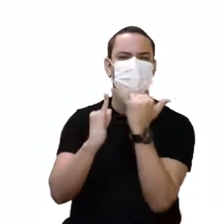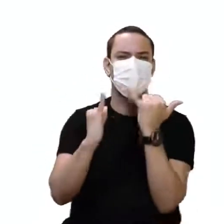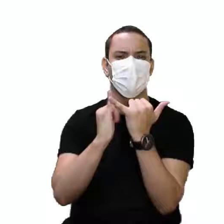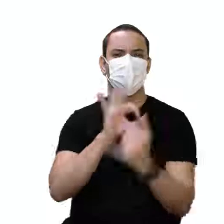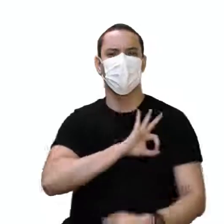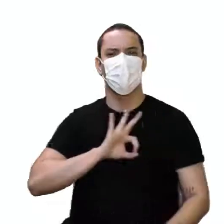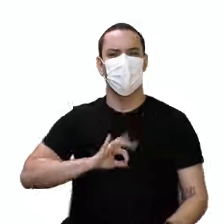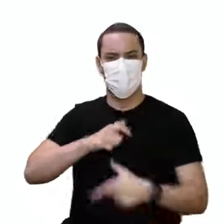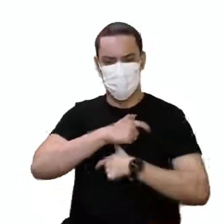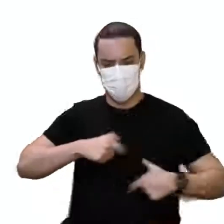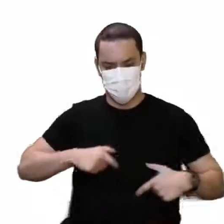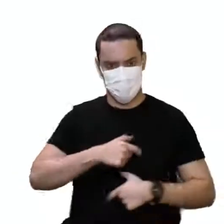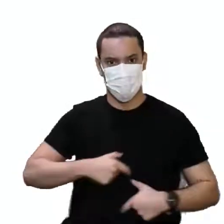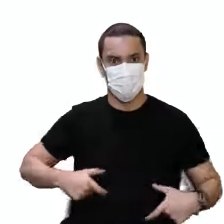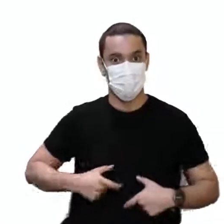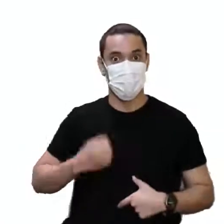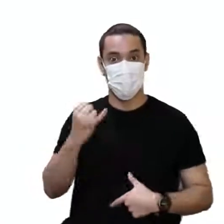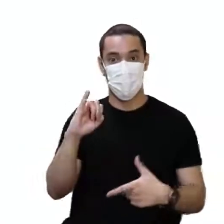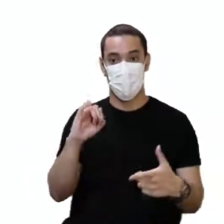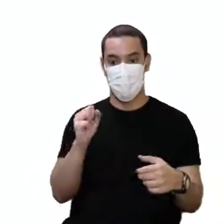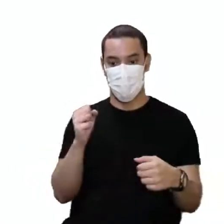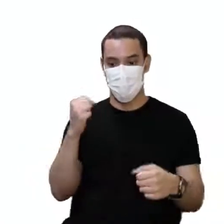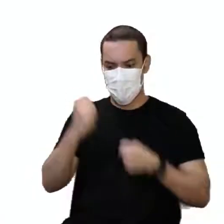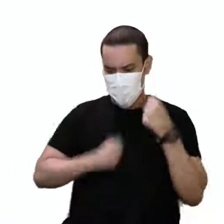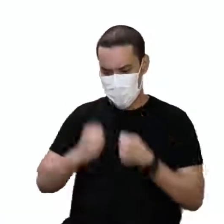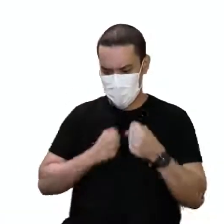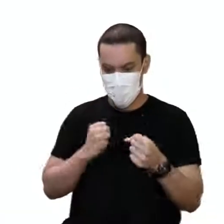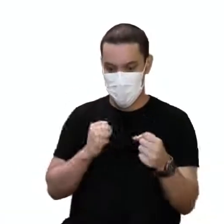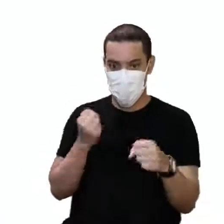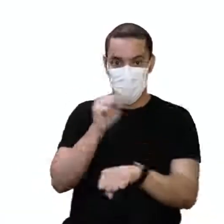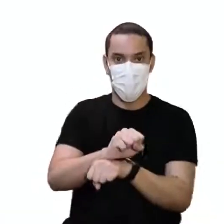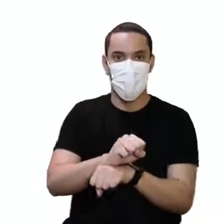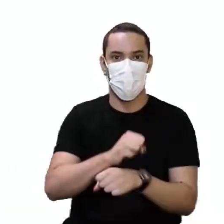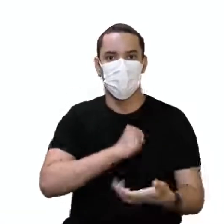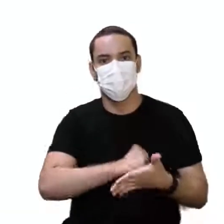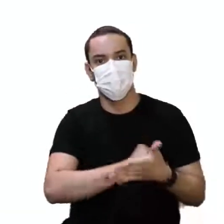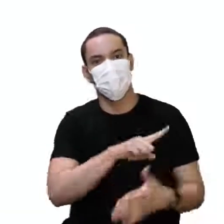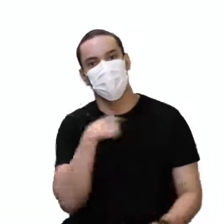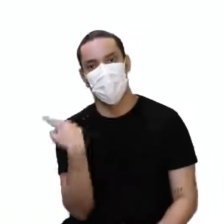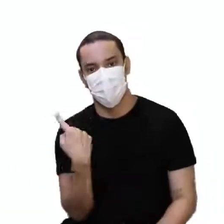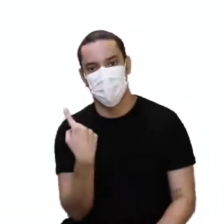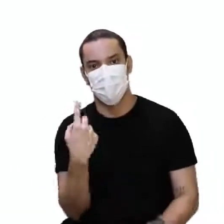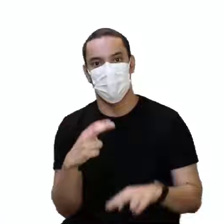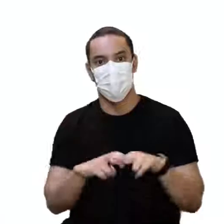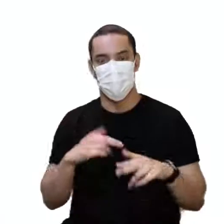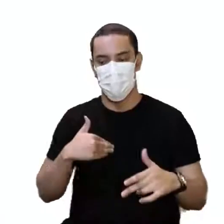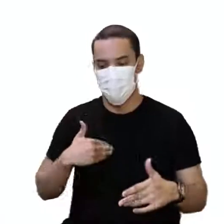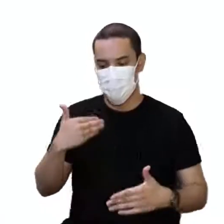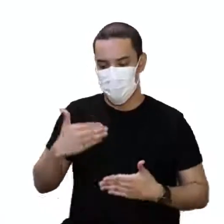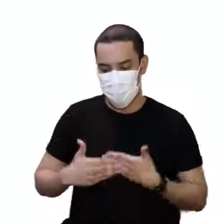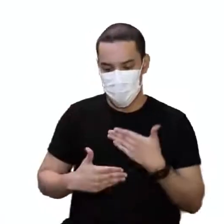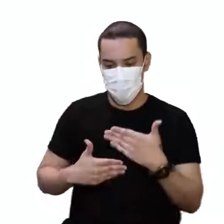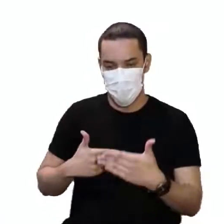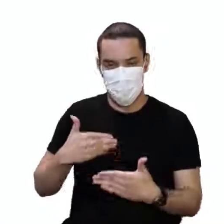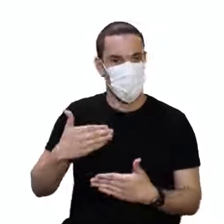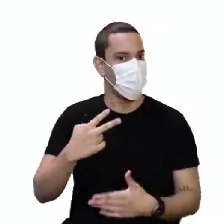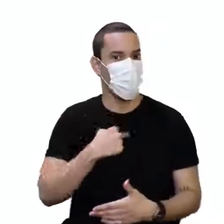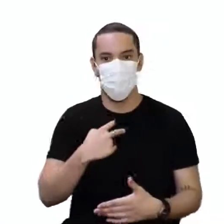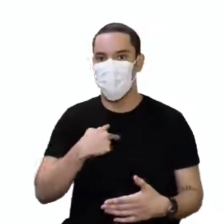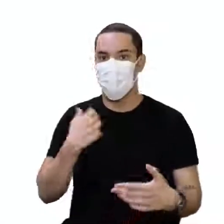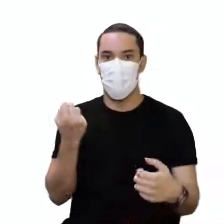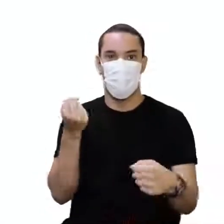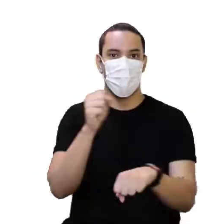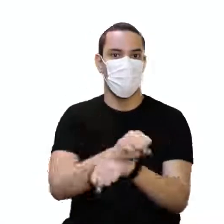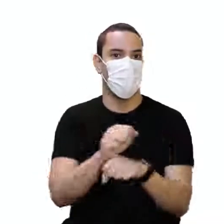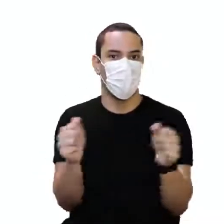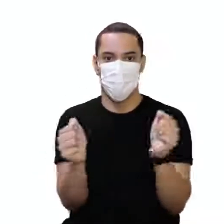se ele parar brutalmente, ele tem um infarto, né? Eles têm que correr e ir diminuindo aquele ritmo para não parar de uma vez,